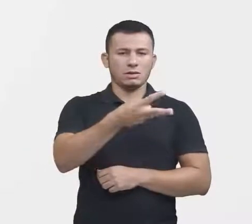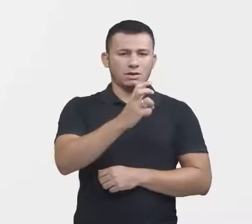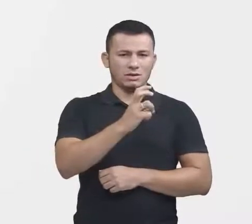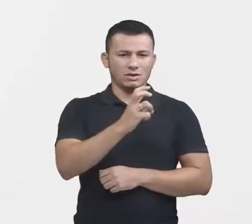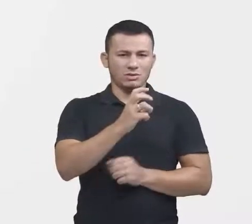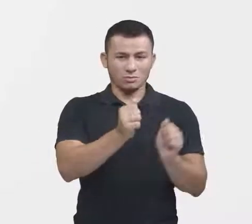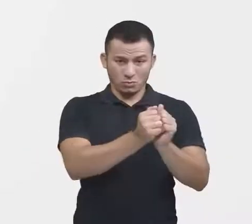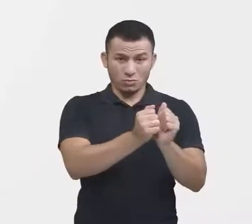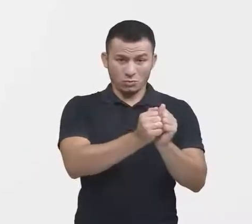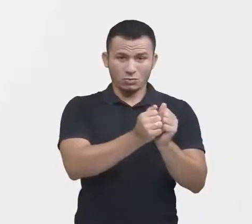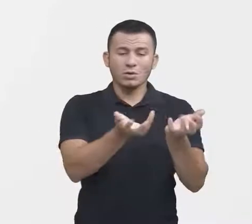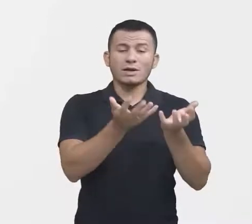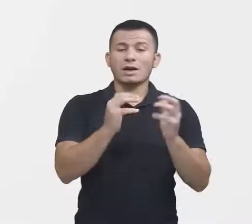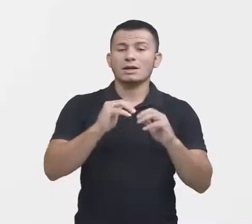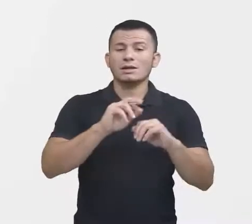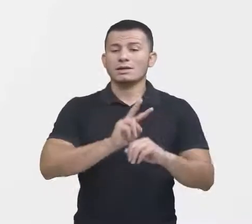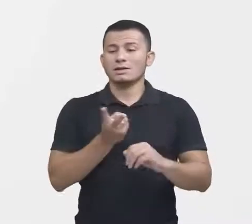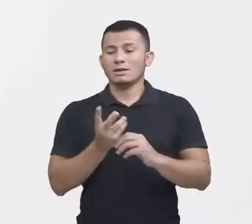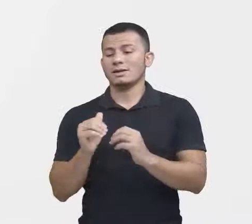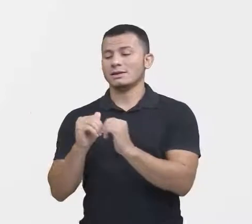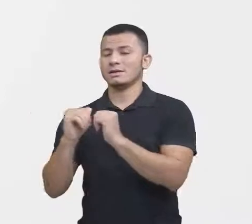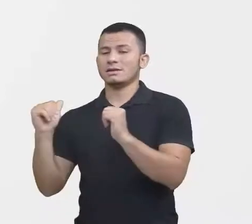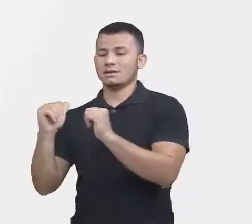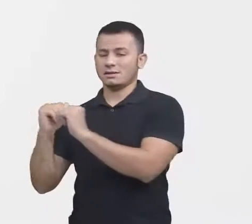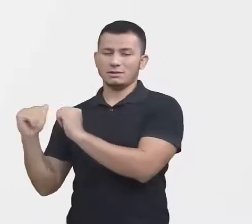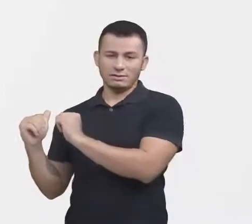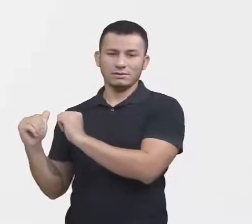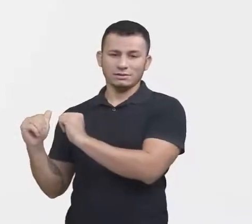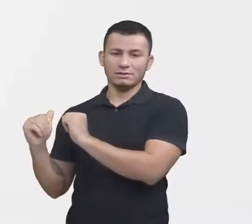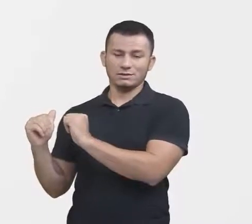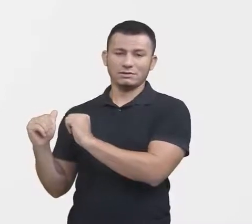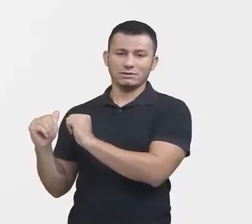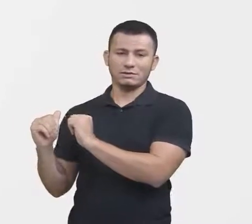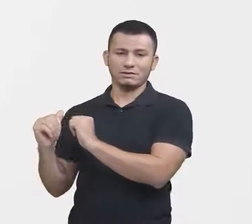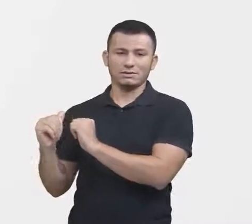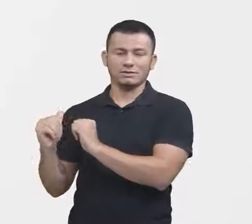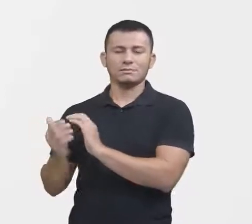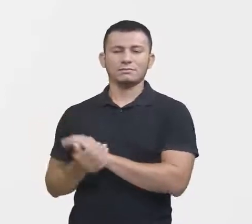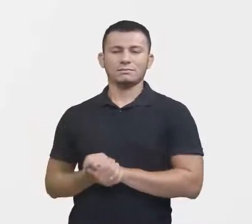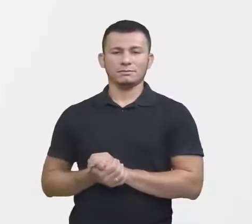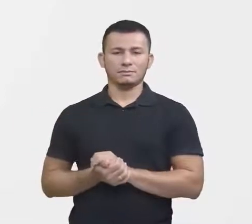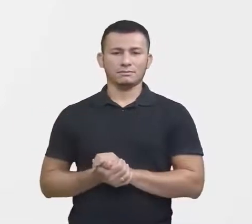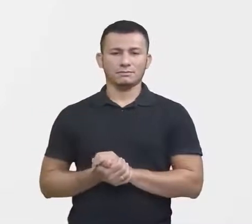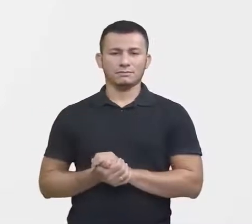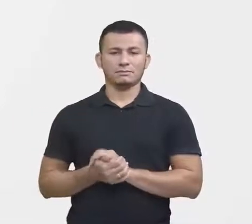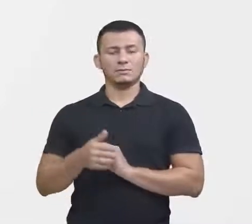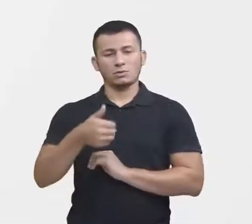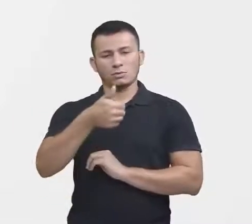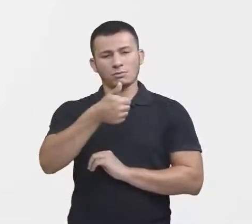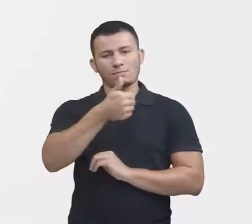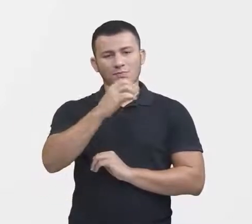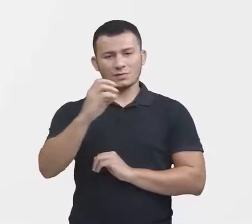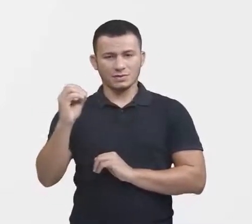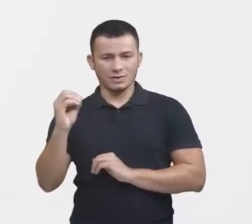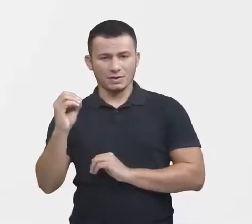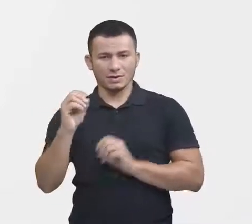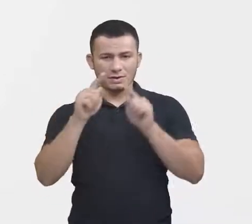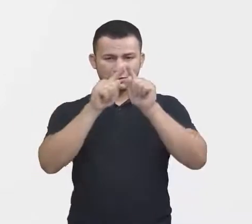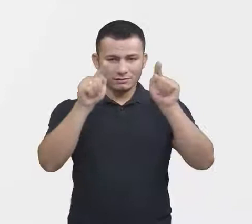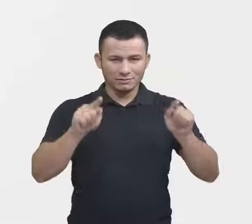aí o que que eu vou fazer eu vou separar eu vou colocar sem carrinhos